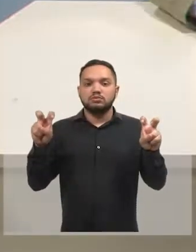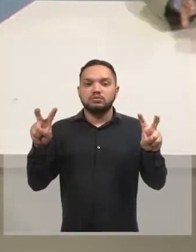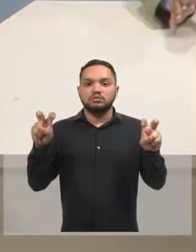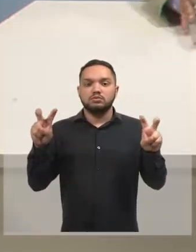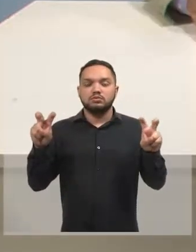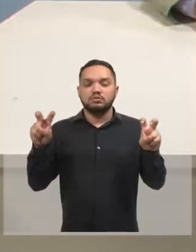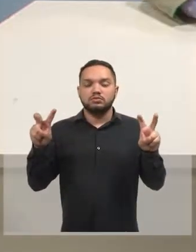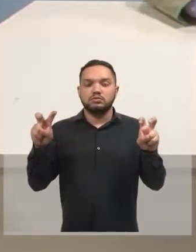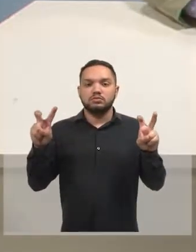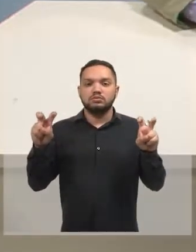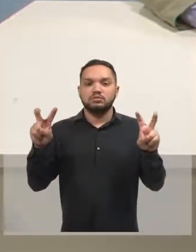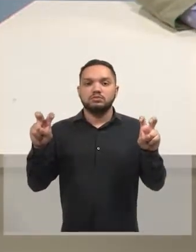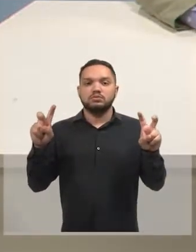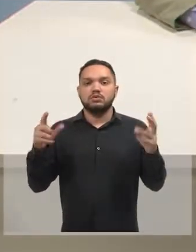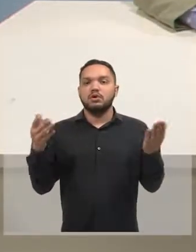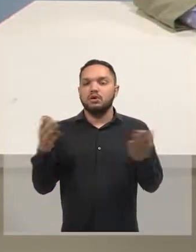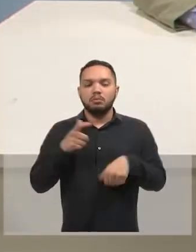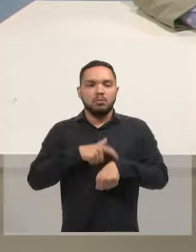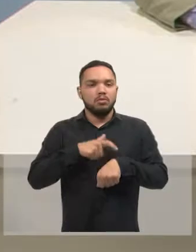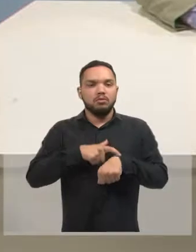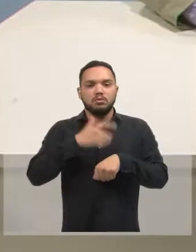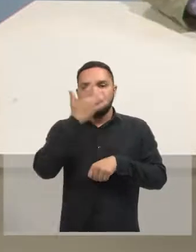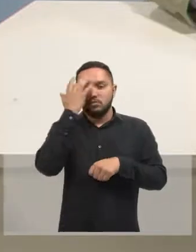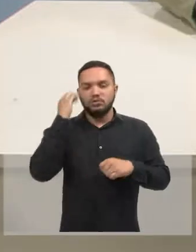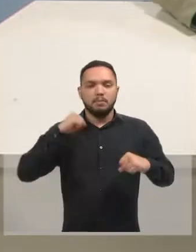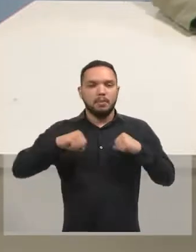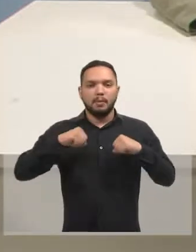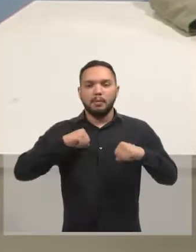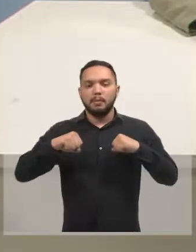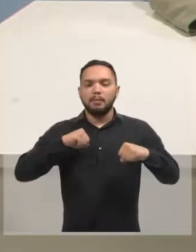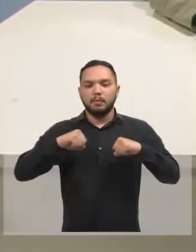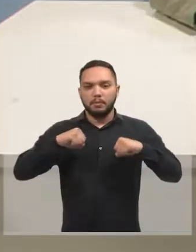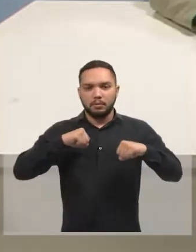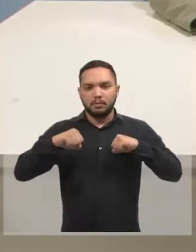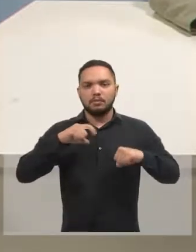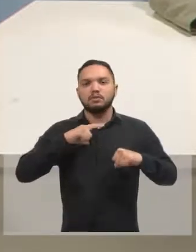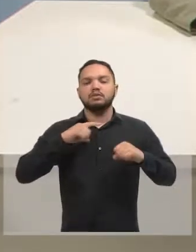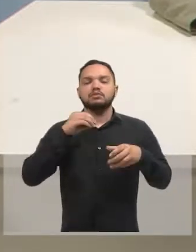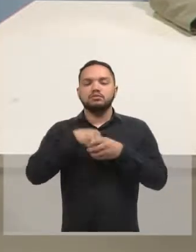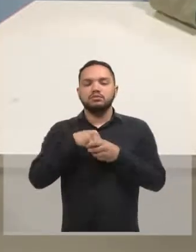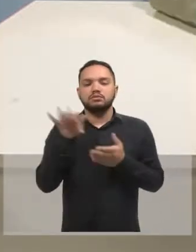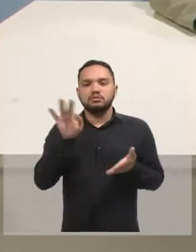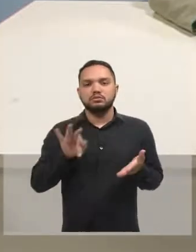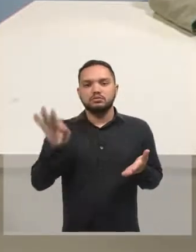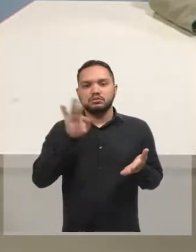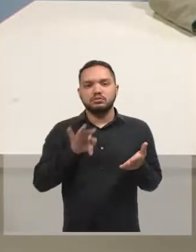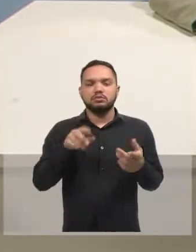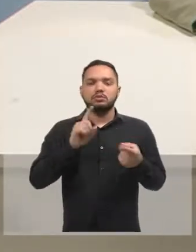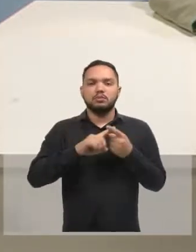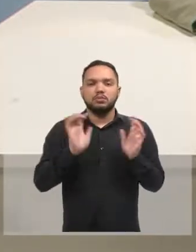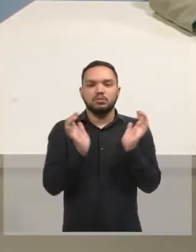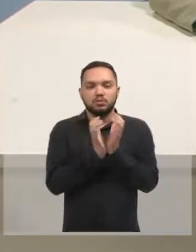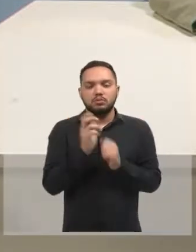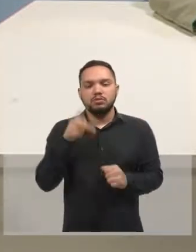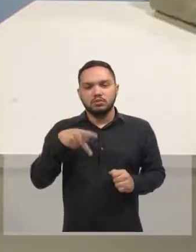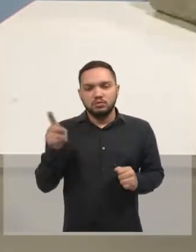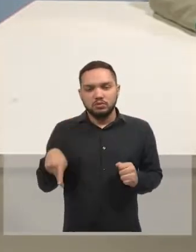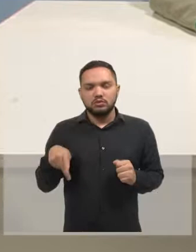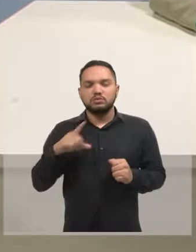dizer em voga, mas está no debate, está na principal pauta das universidades, entre os